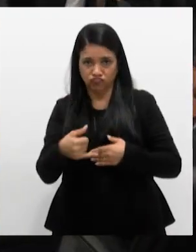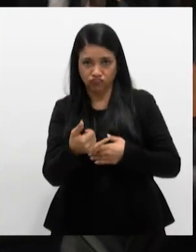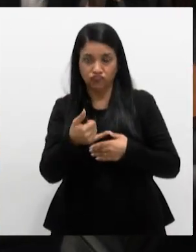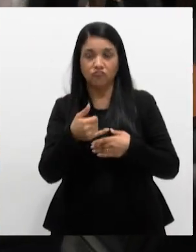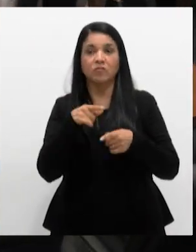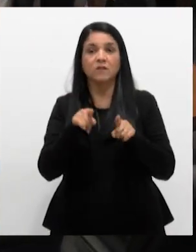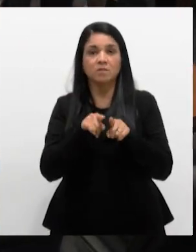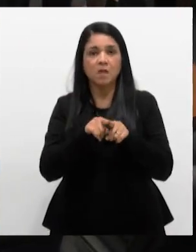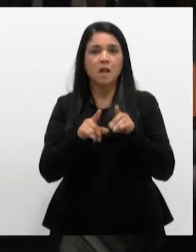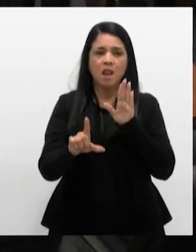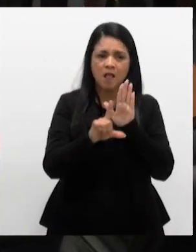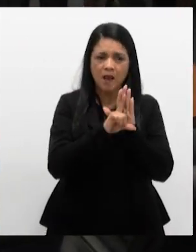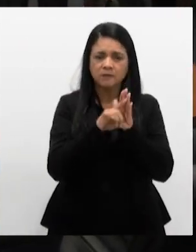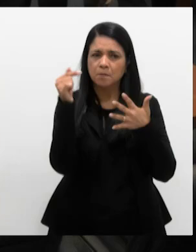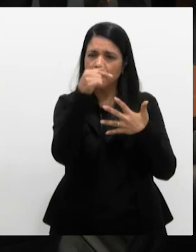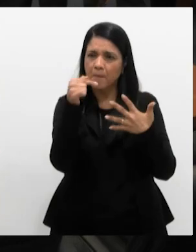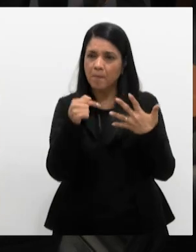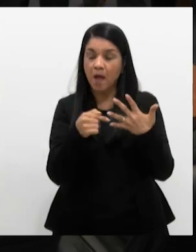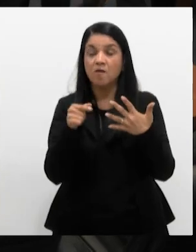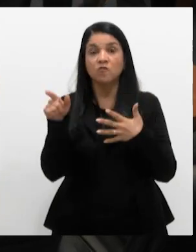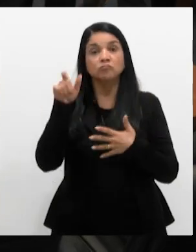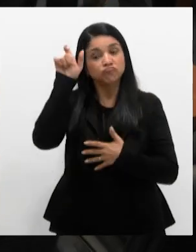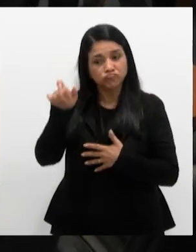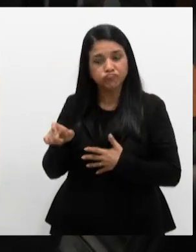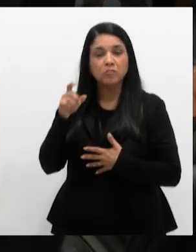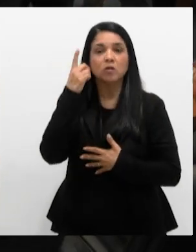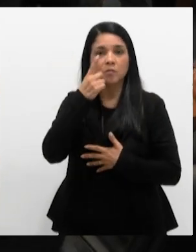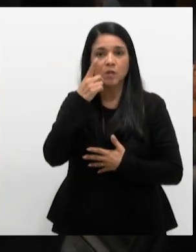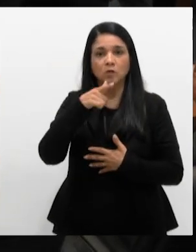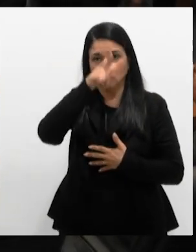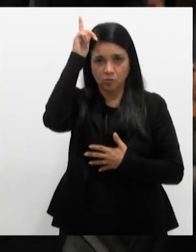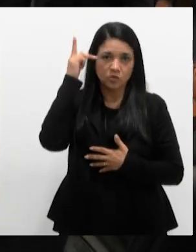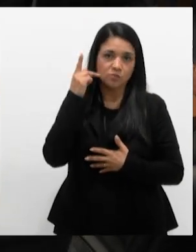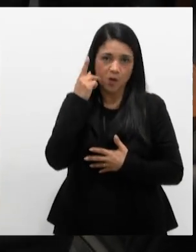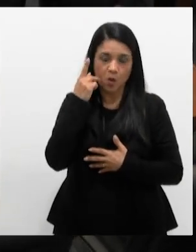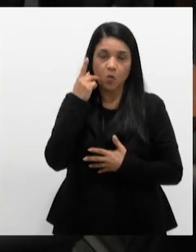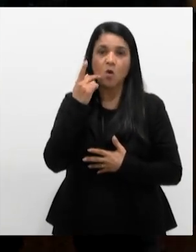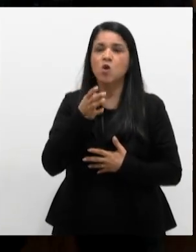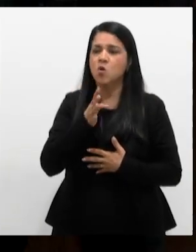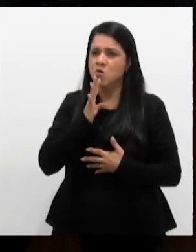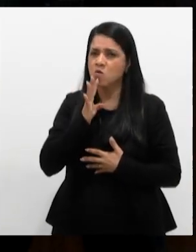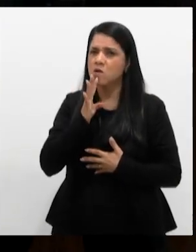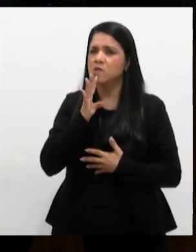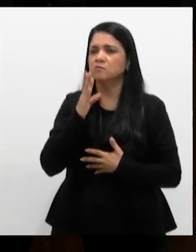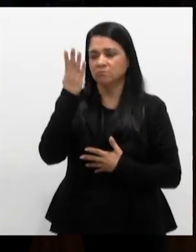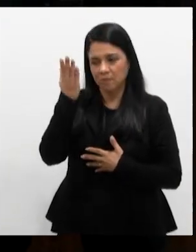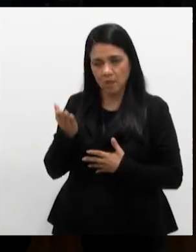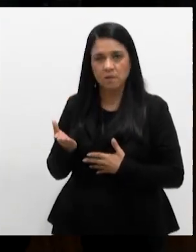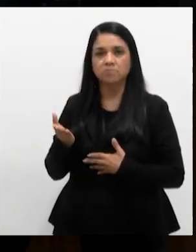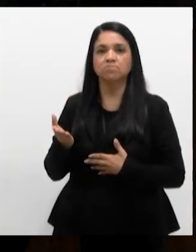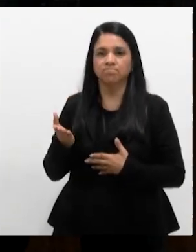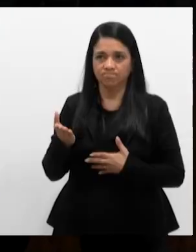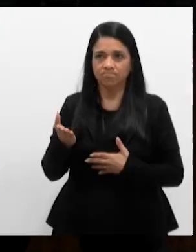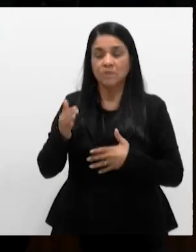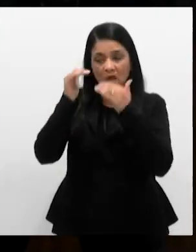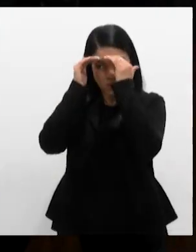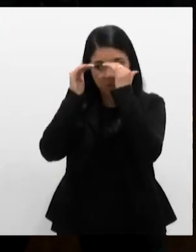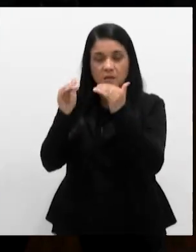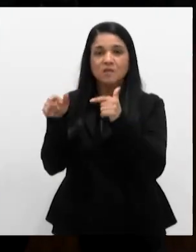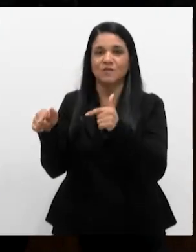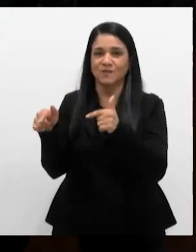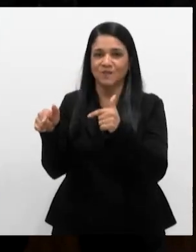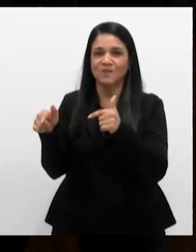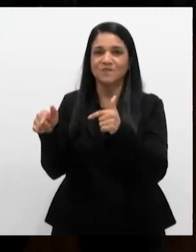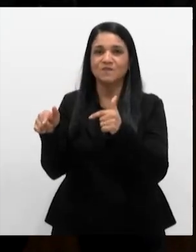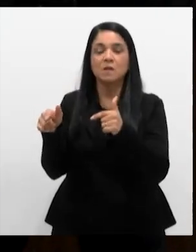elementos de legalidade foi o deputado Luiz Paulo. Fica aqui o meu reconhecimento Verdade. e a minha reverência ao deputado Luiz Paulo, Sempre. que faz jus ao